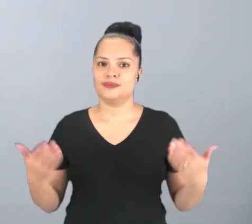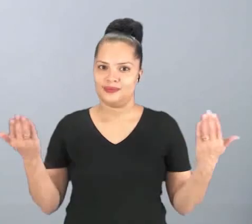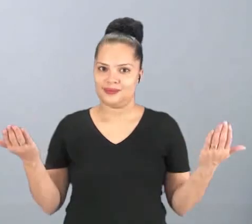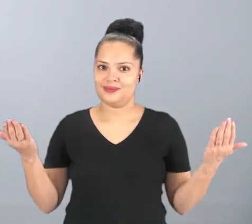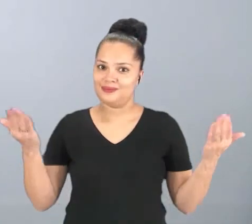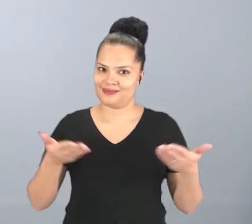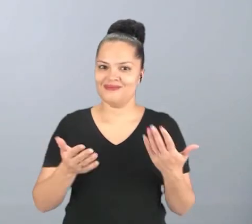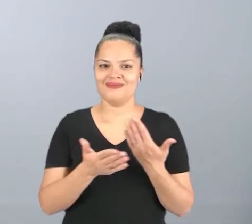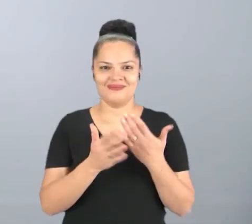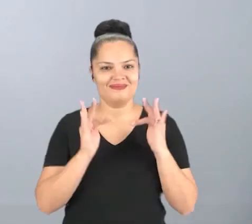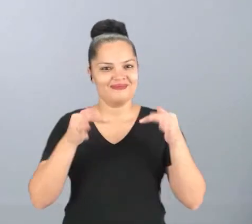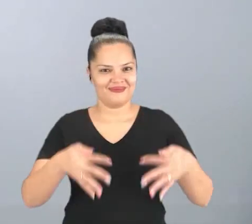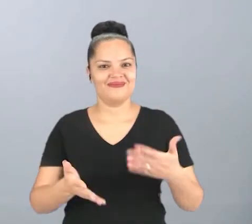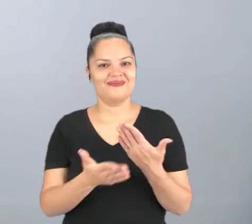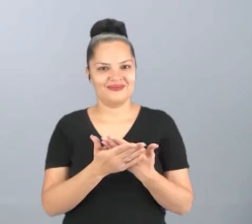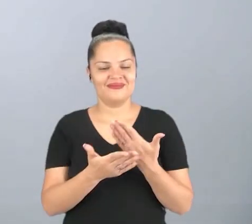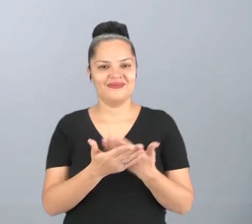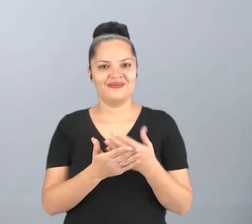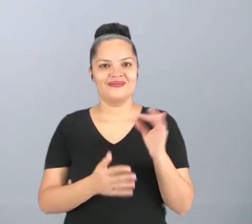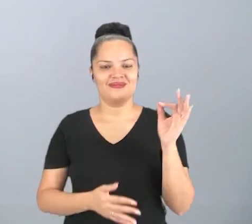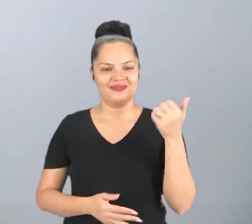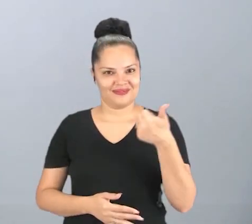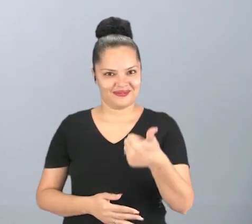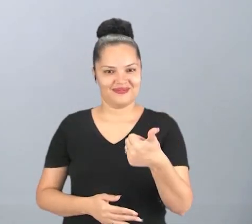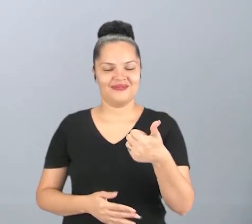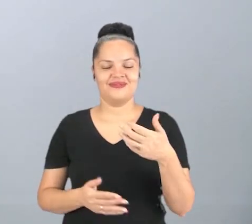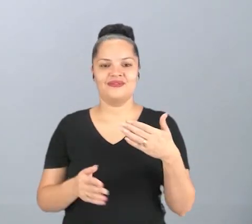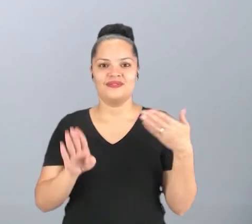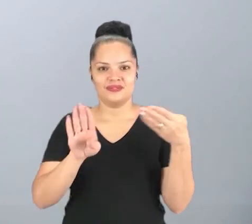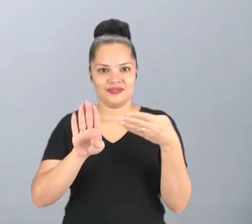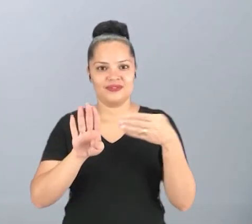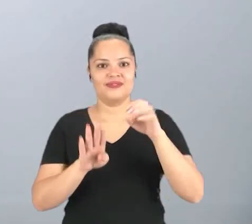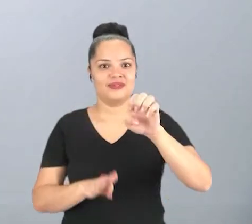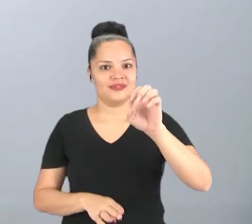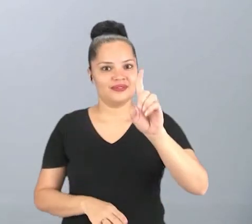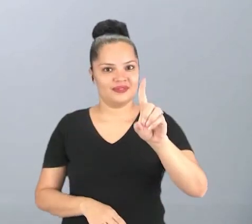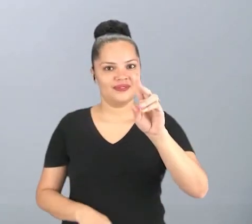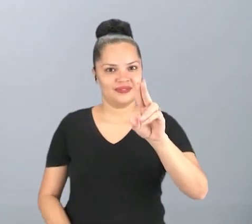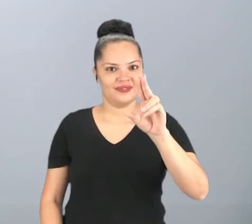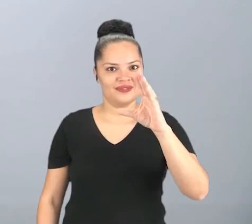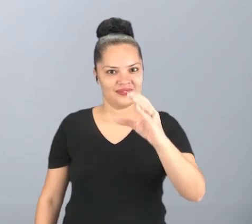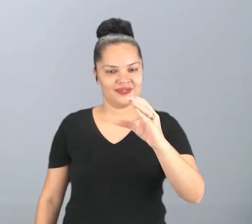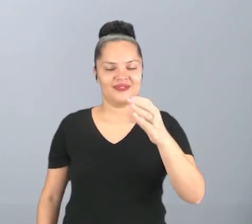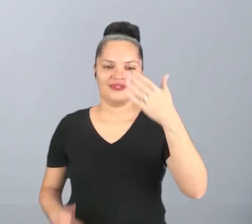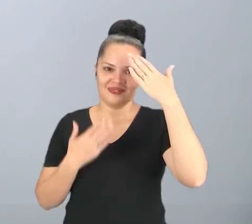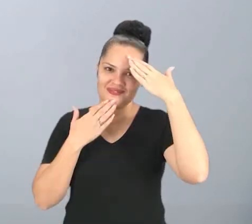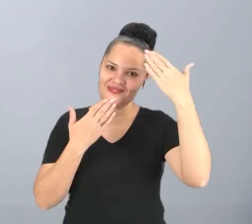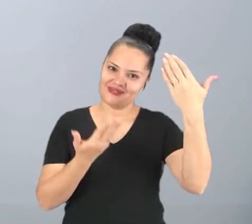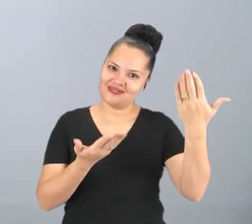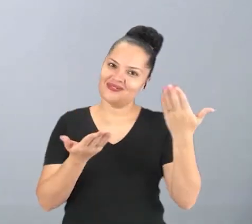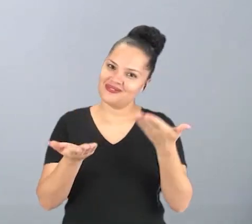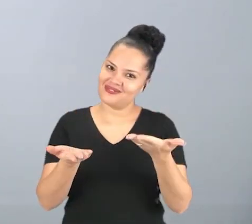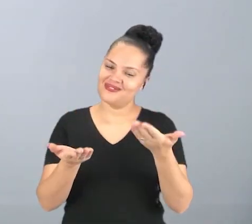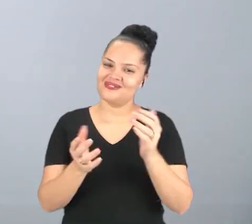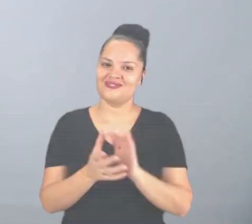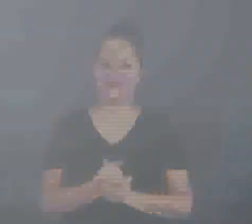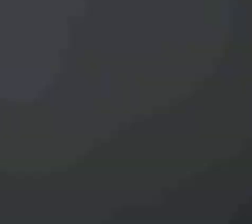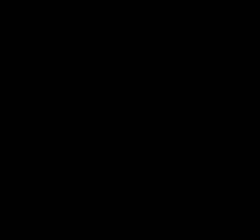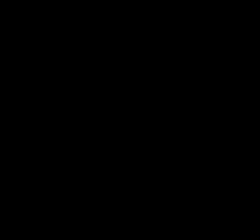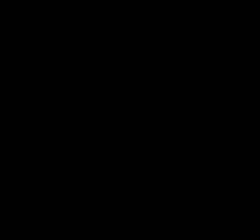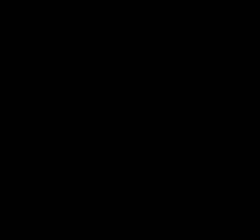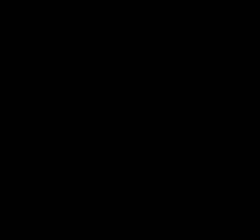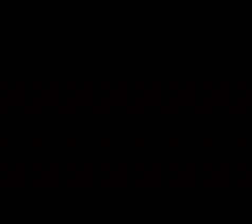pessoal que chega no fim da nossa aula certo essa aula vai estar disposição de vocês na plataforma educ e o meu muito obrigado pela atenção de